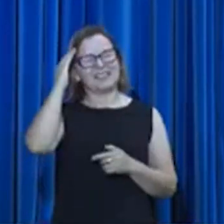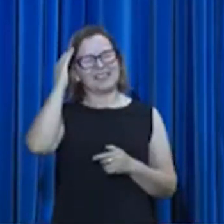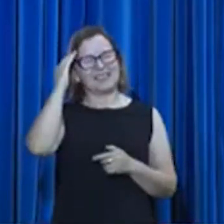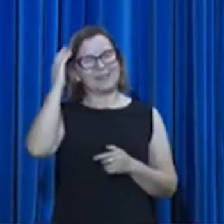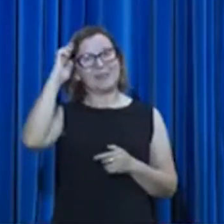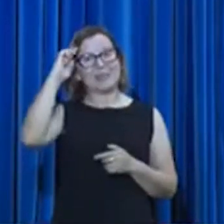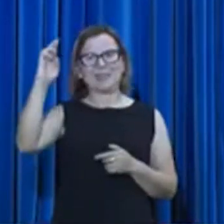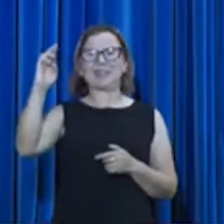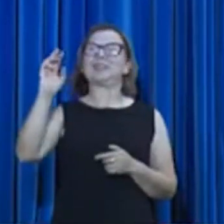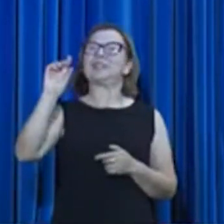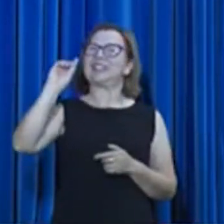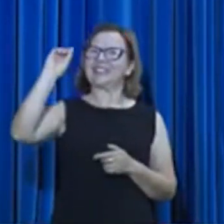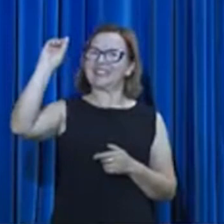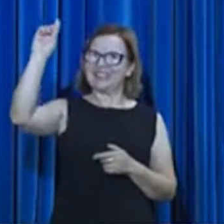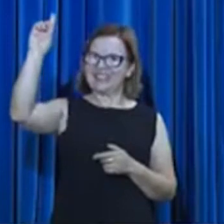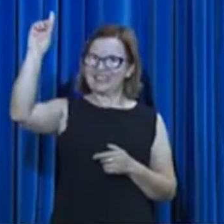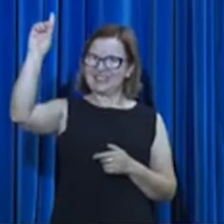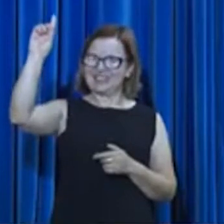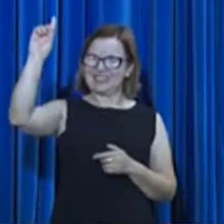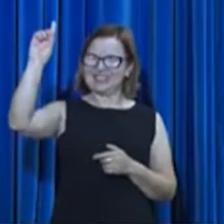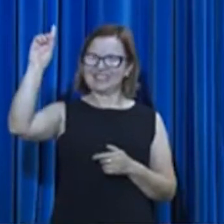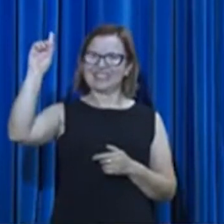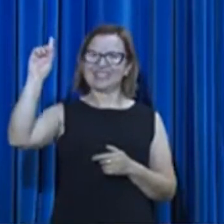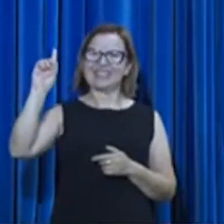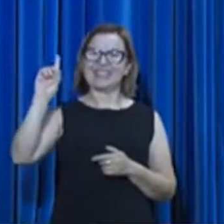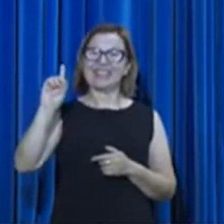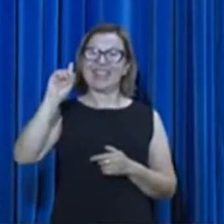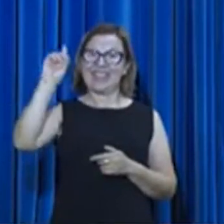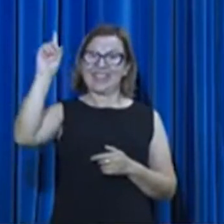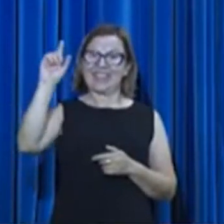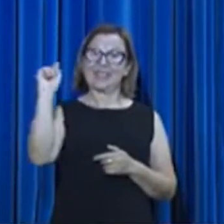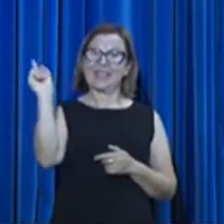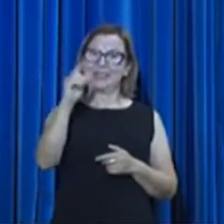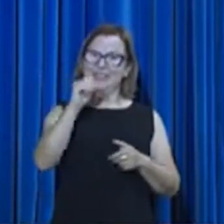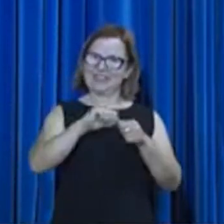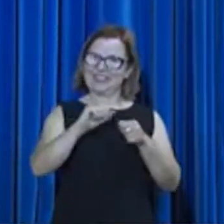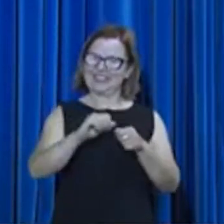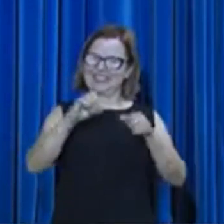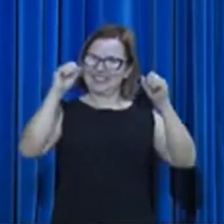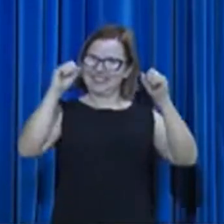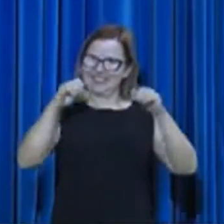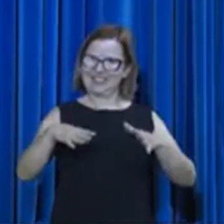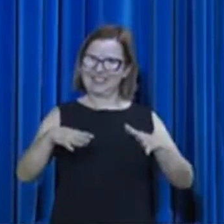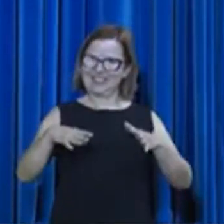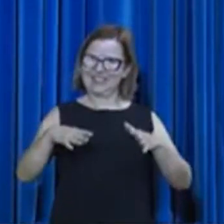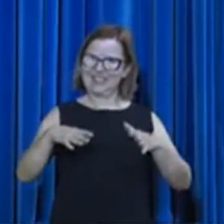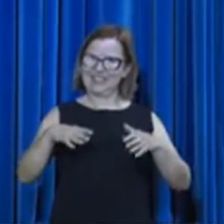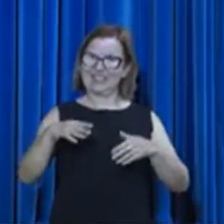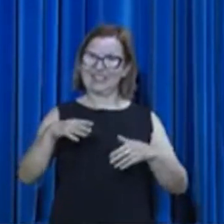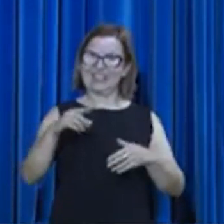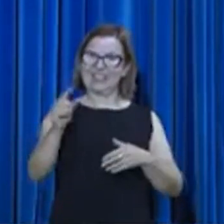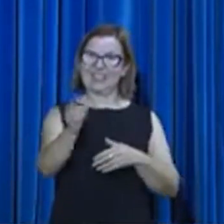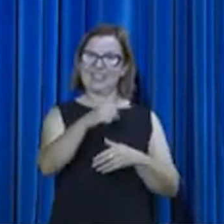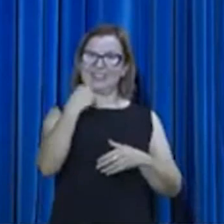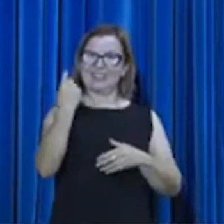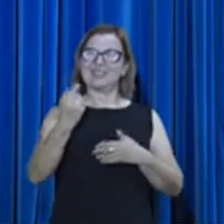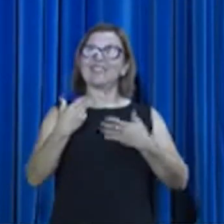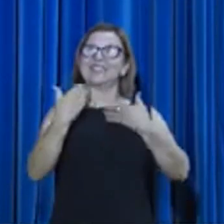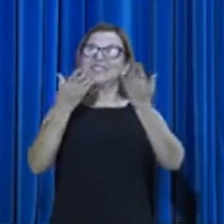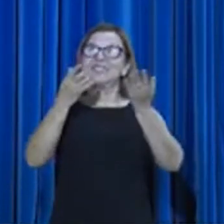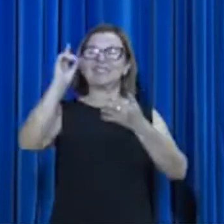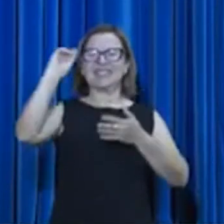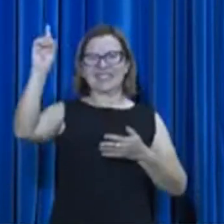é Deus e que foi Ele quem os fez e que deles são. São o